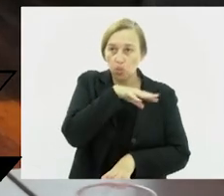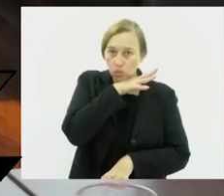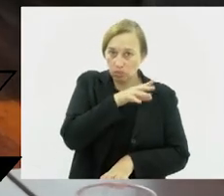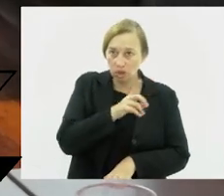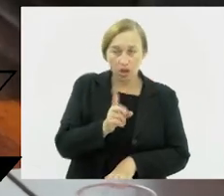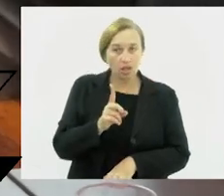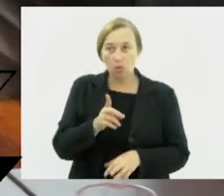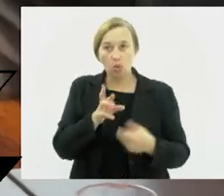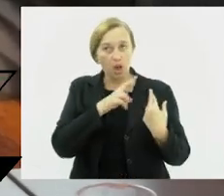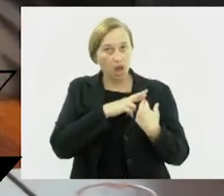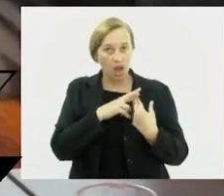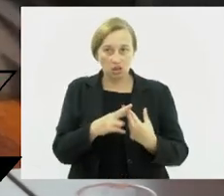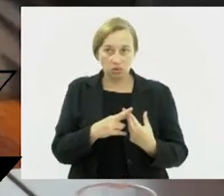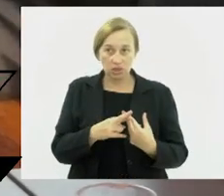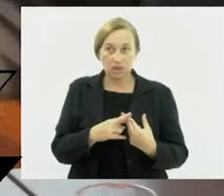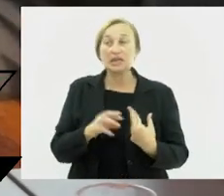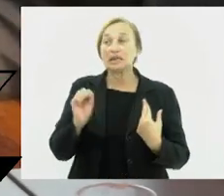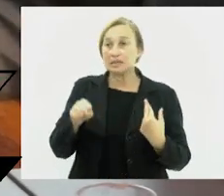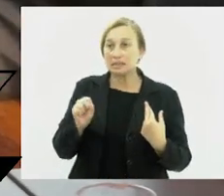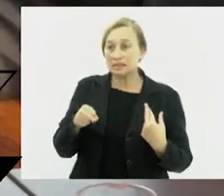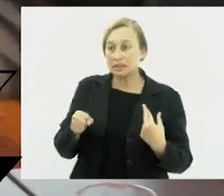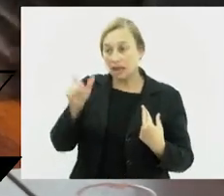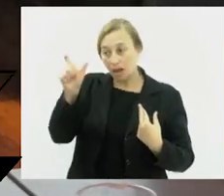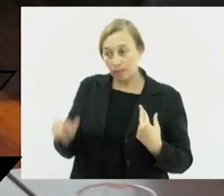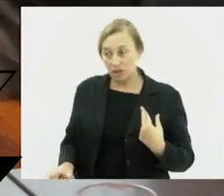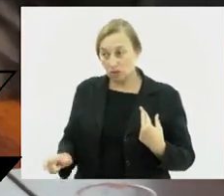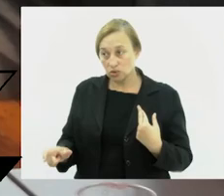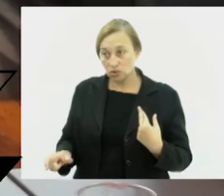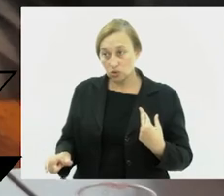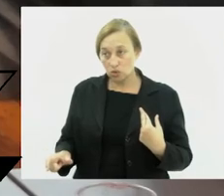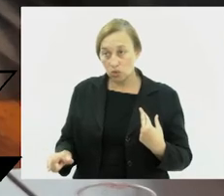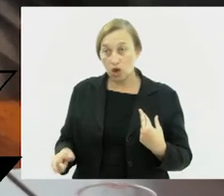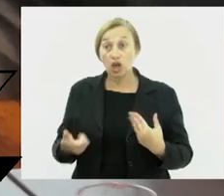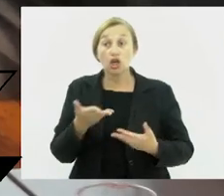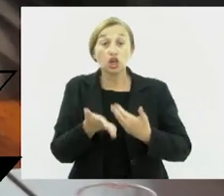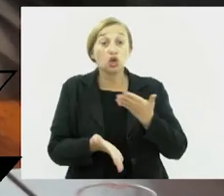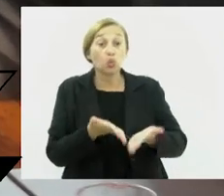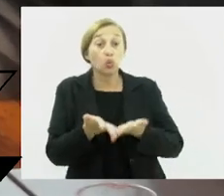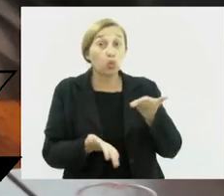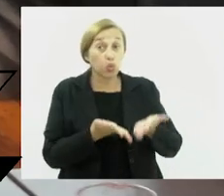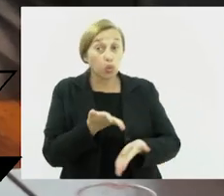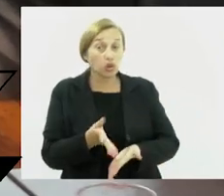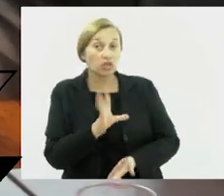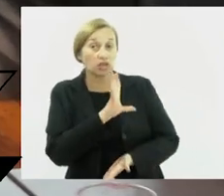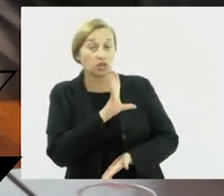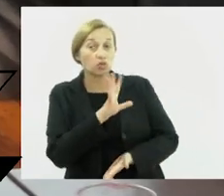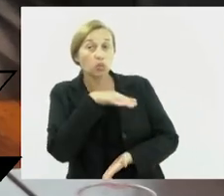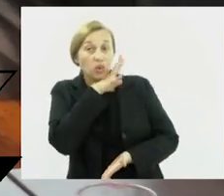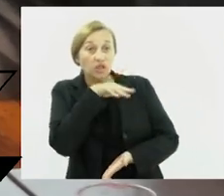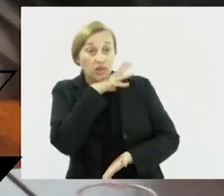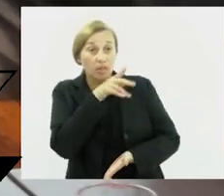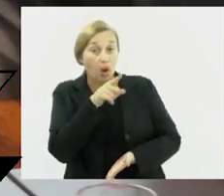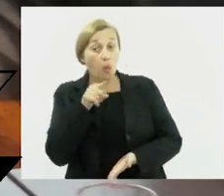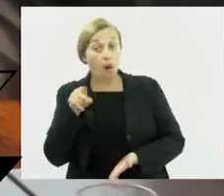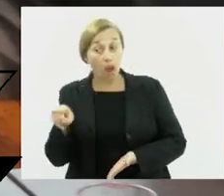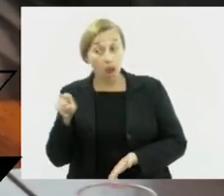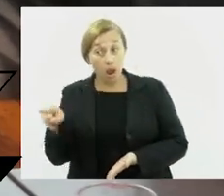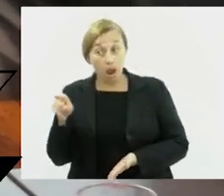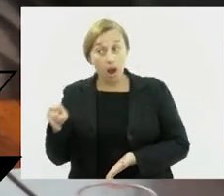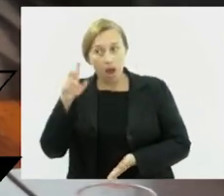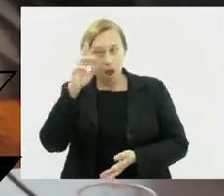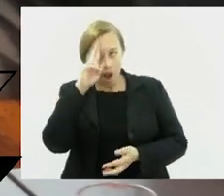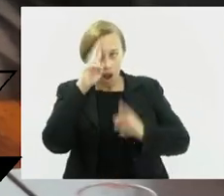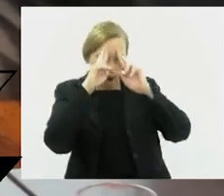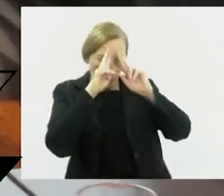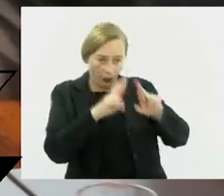é responsável, o responsável é o dono, é o tutor. E se o tutor está tratando ele mal, se ele sofre de maus-tratos,